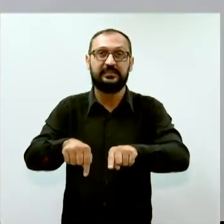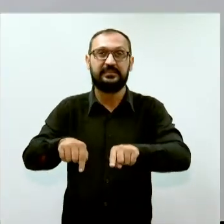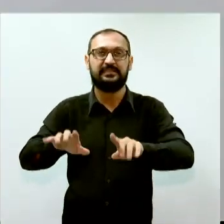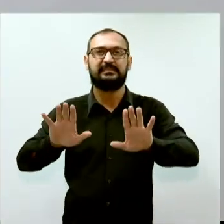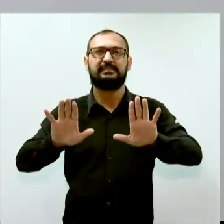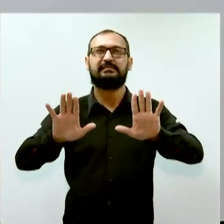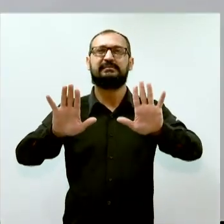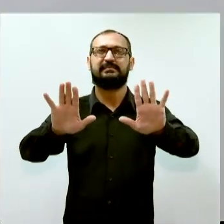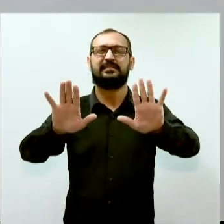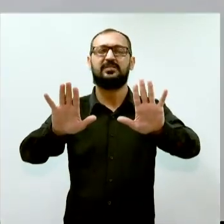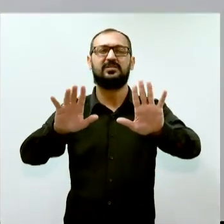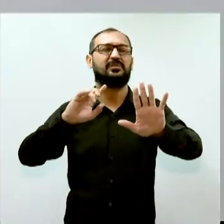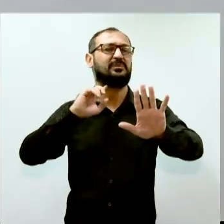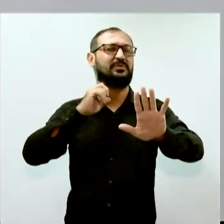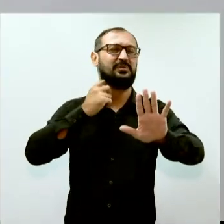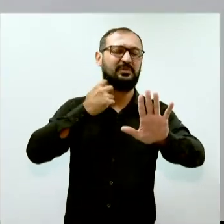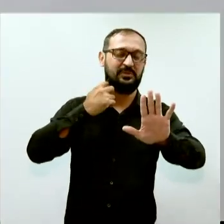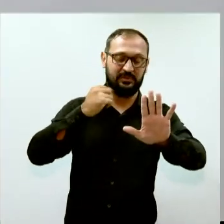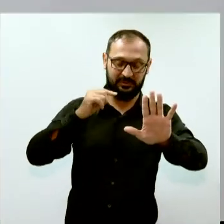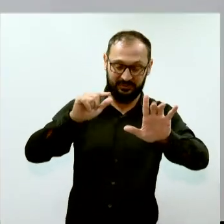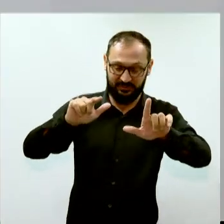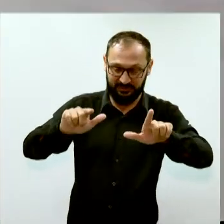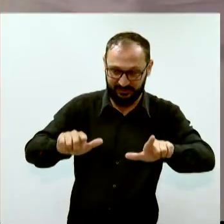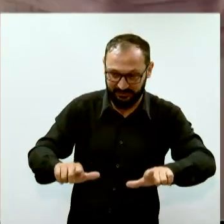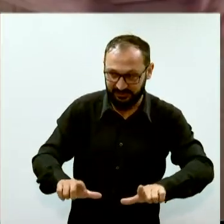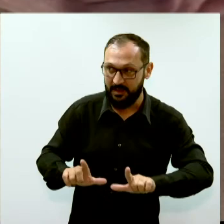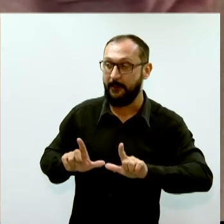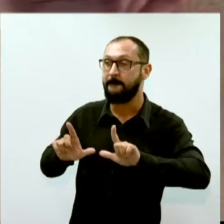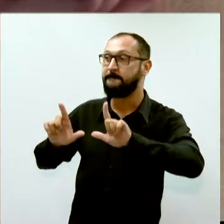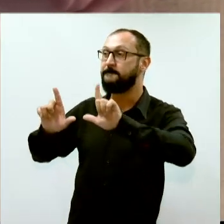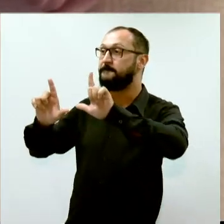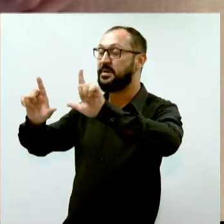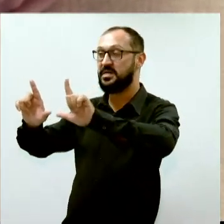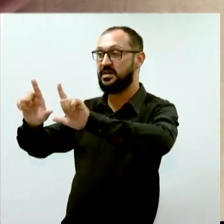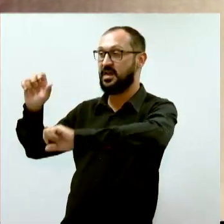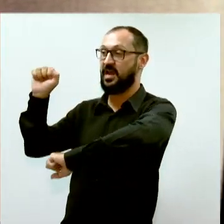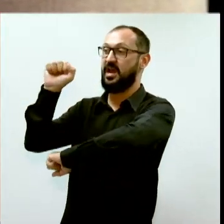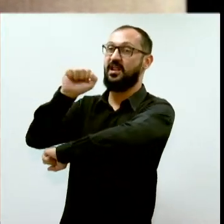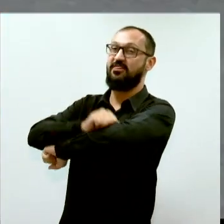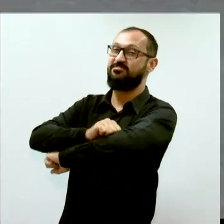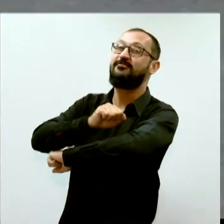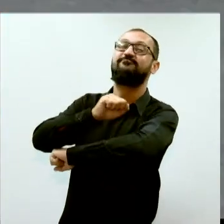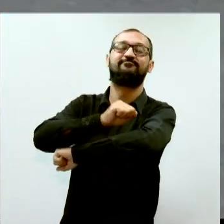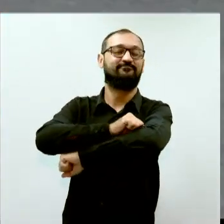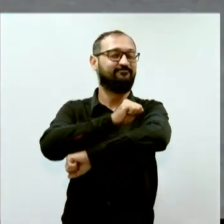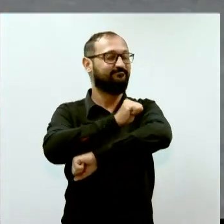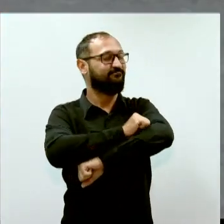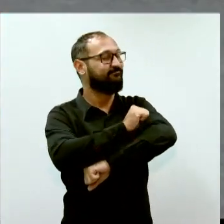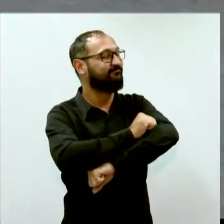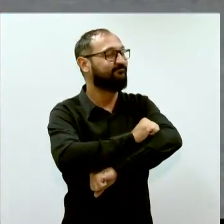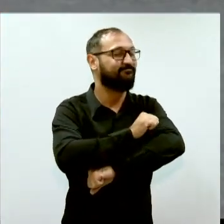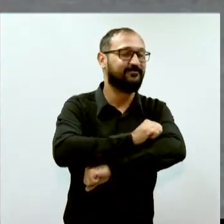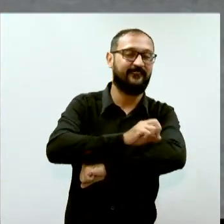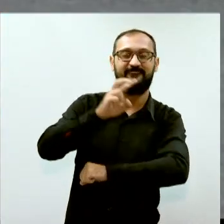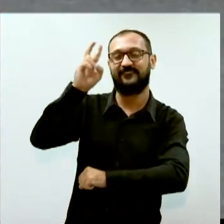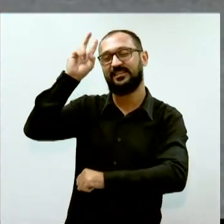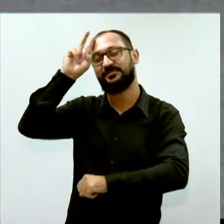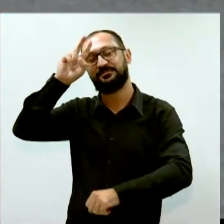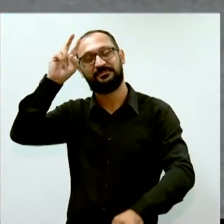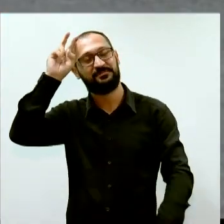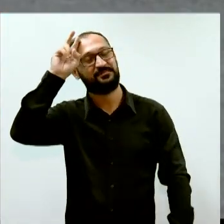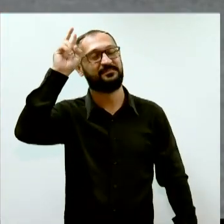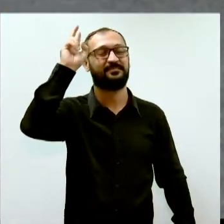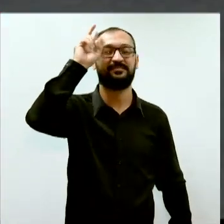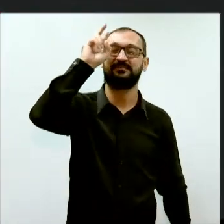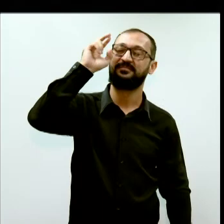falso, a parede suja é o passo quadrado da pegada em branco. Na janela da